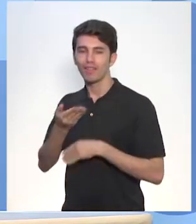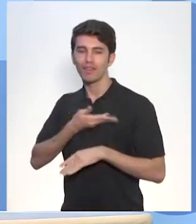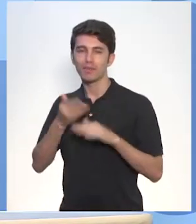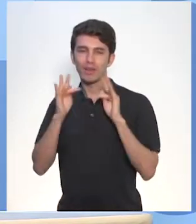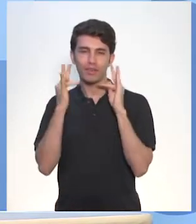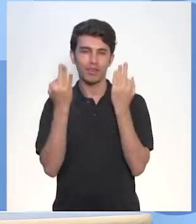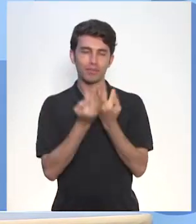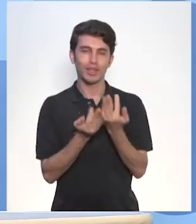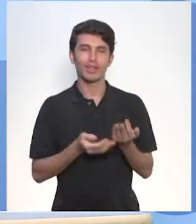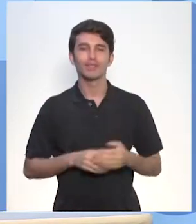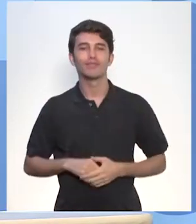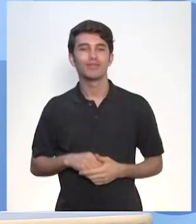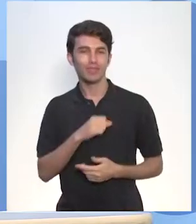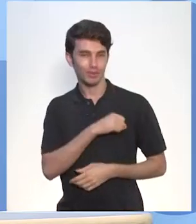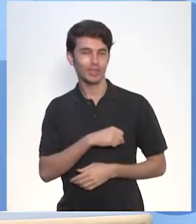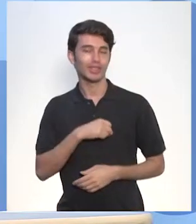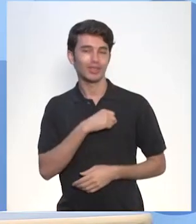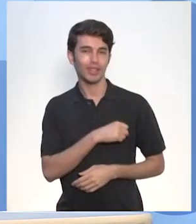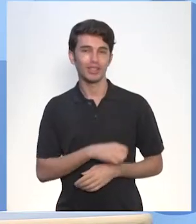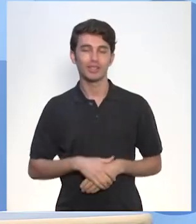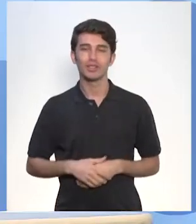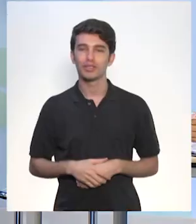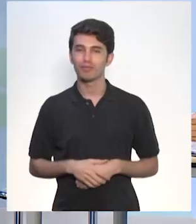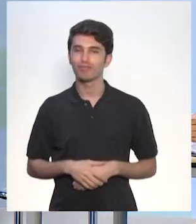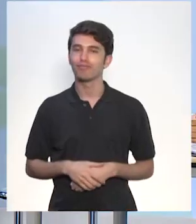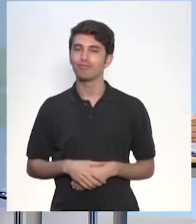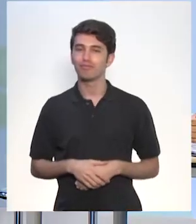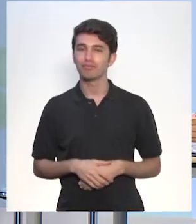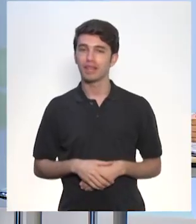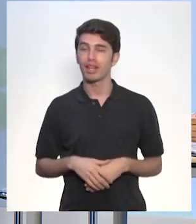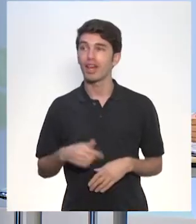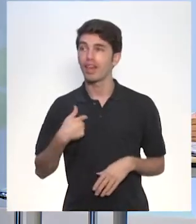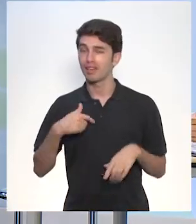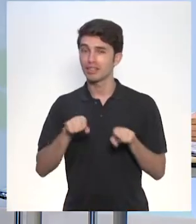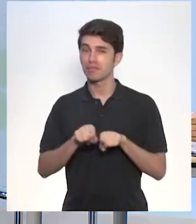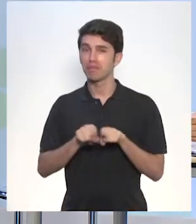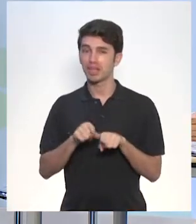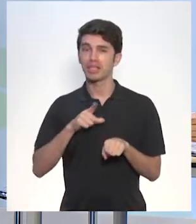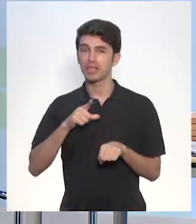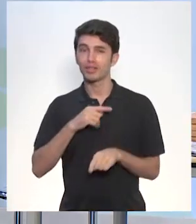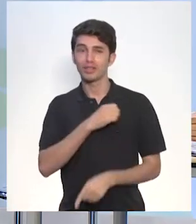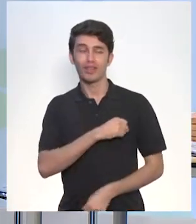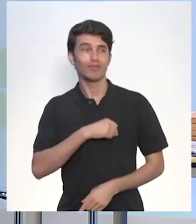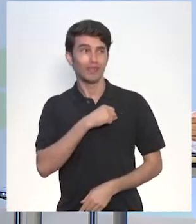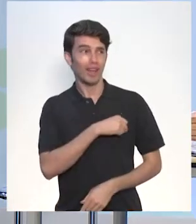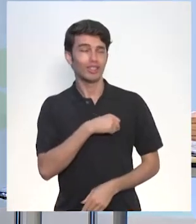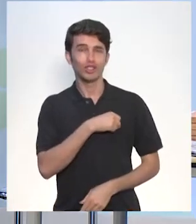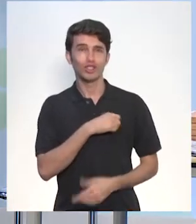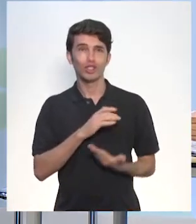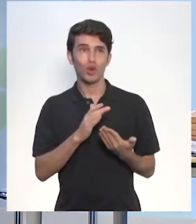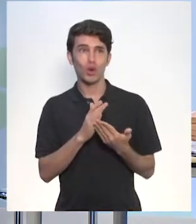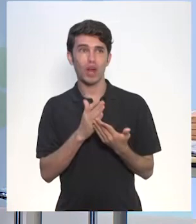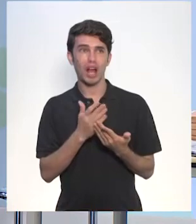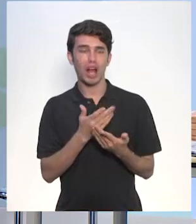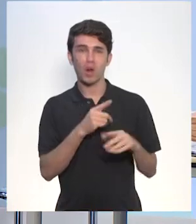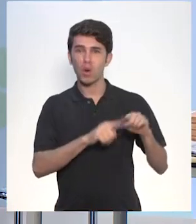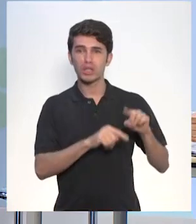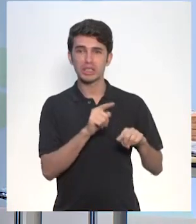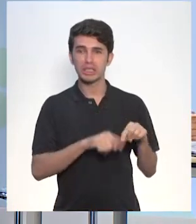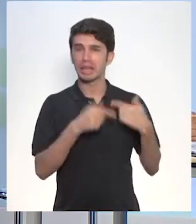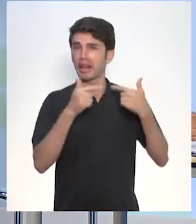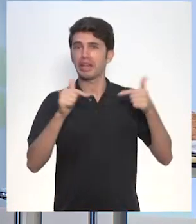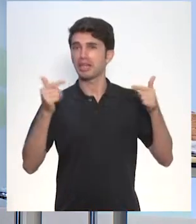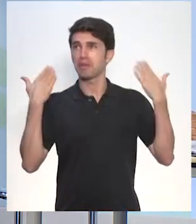muita saudade. Muito bem. Às vezes eu tenho saudade até de coisas que nem existiram, sabe? De momentos que nem